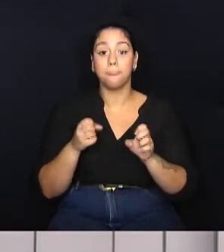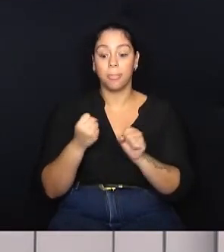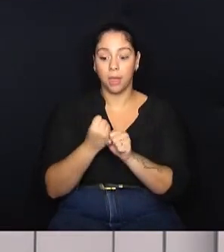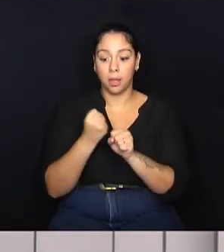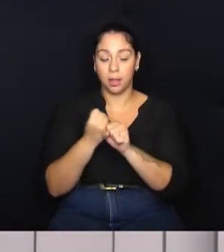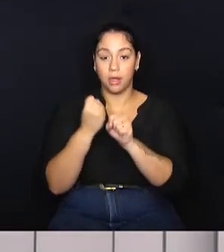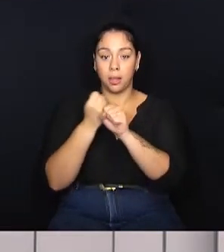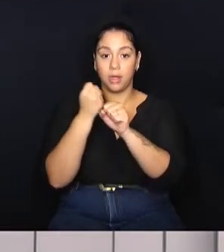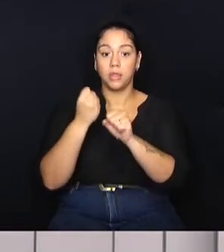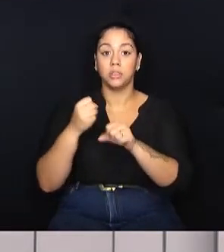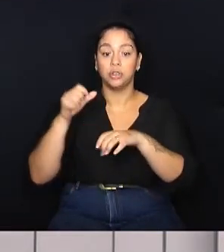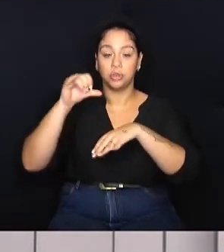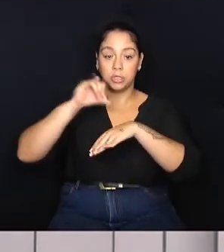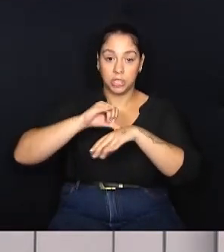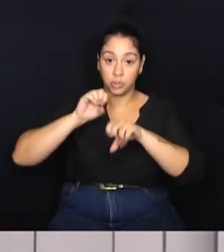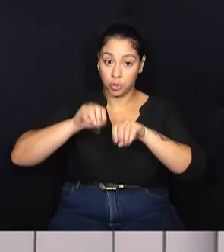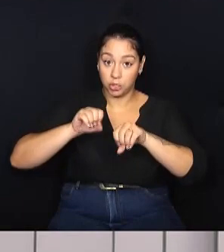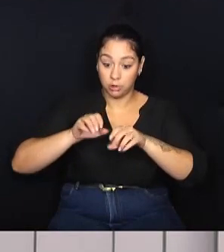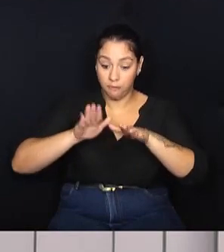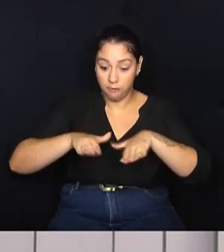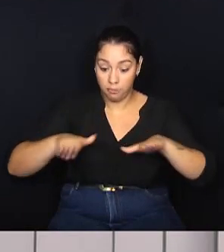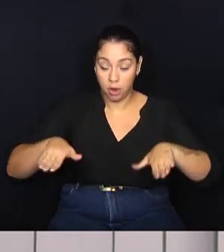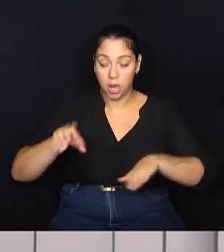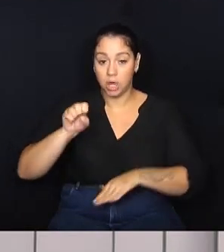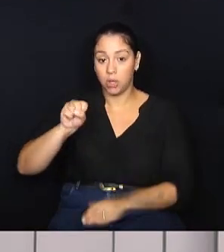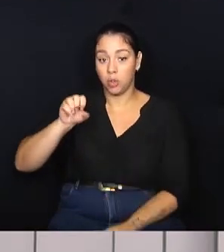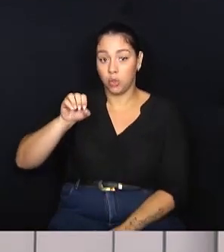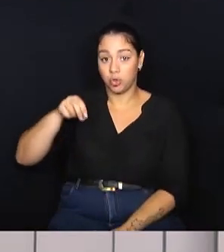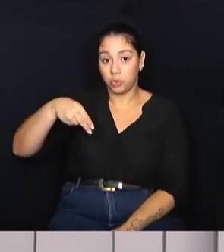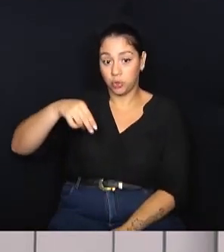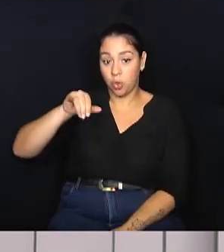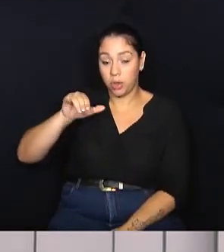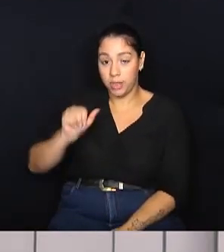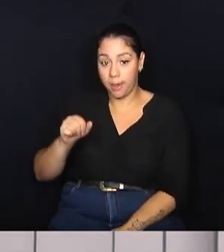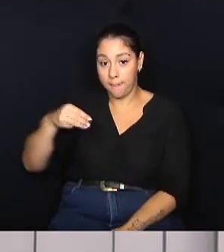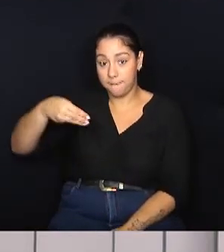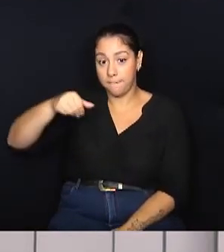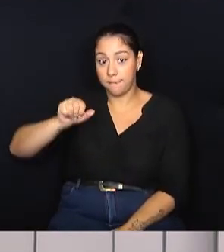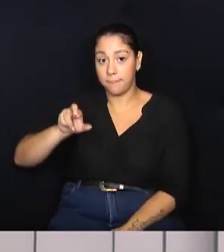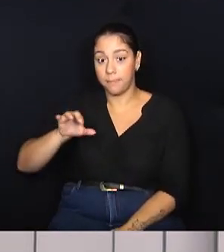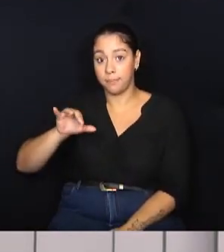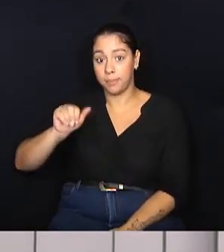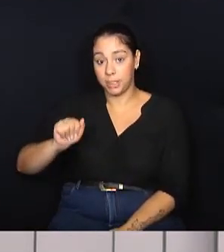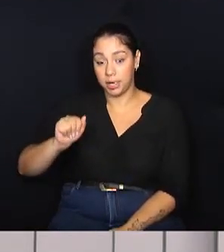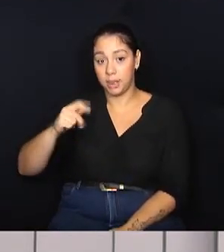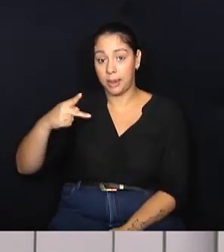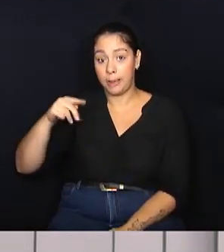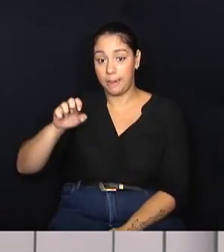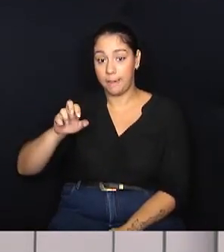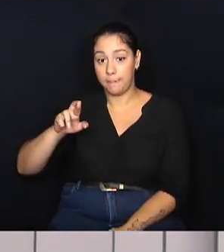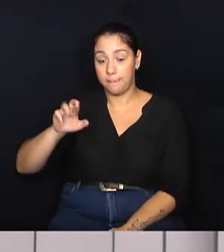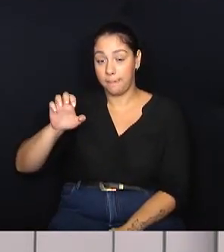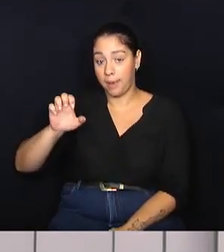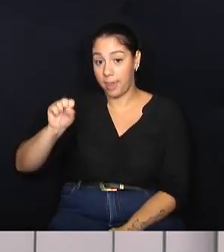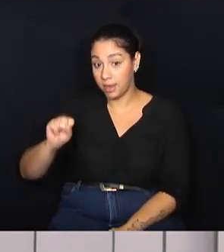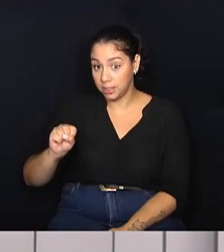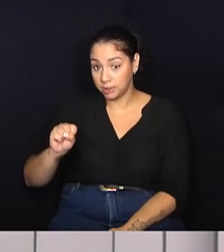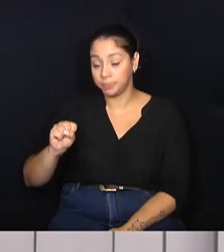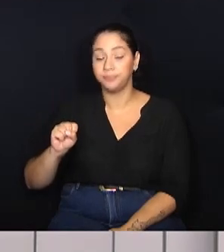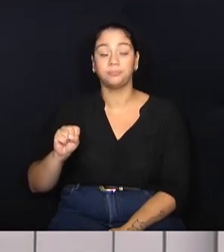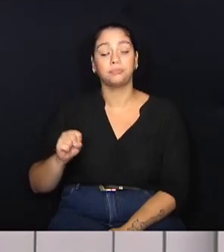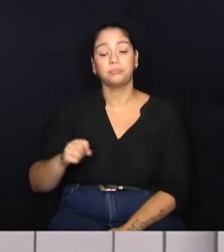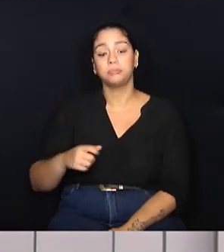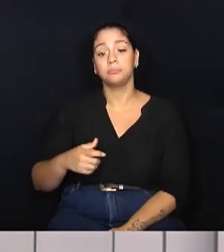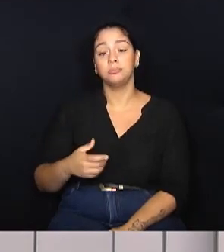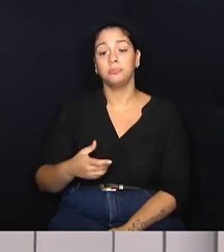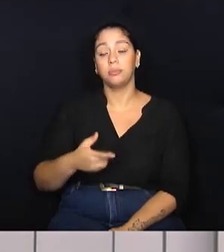Centro de Educação Infantil Sônia Maria de Castro Pérez, que fica no Jardim Maria Rosa. Na tarde da última terça-feira,